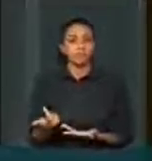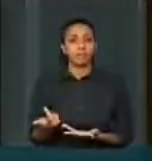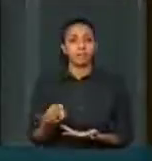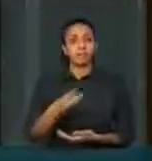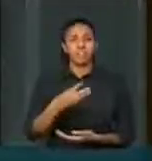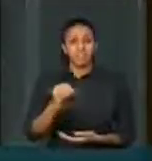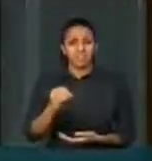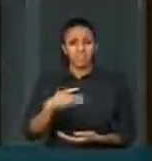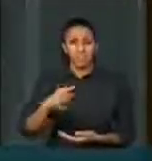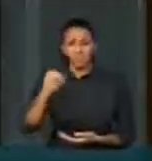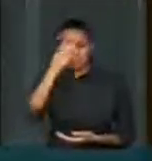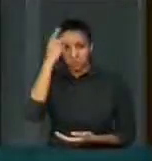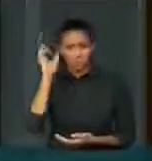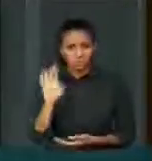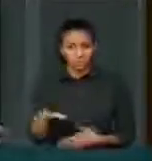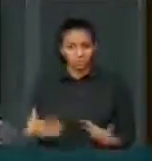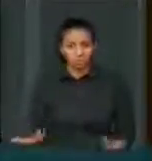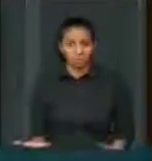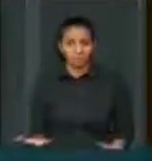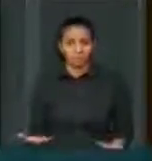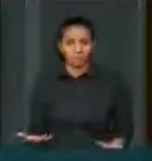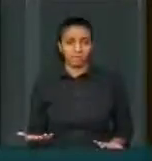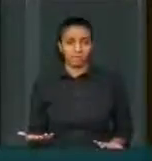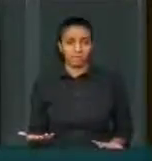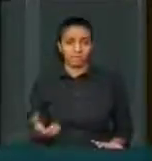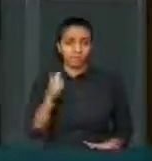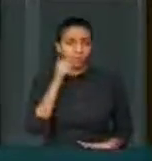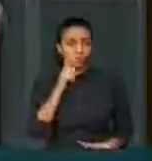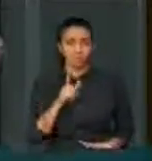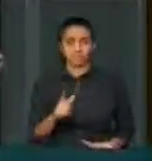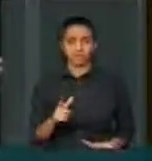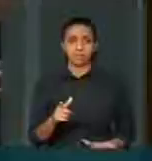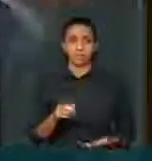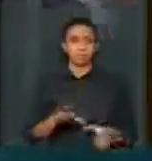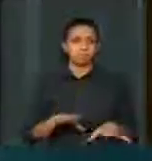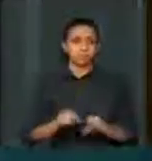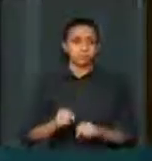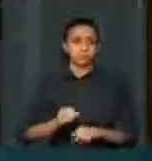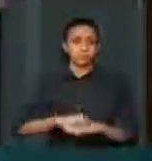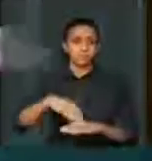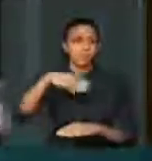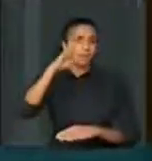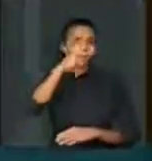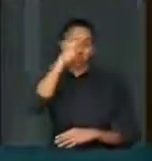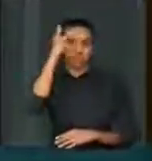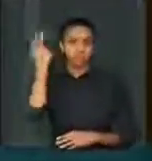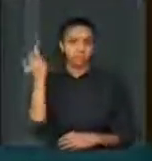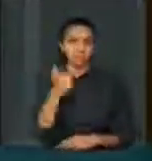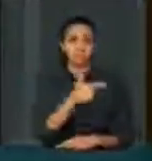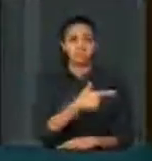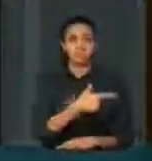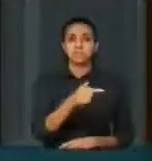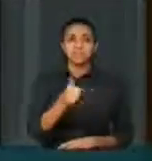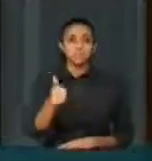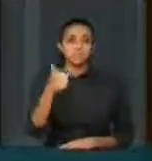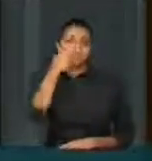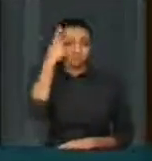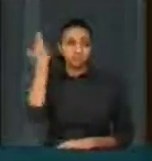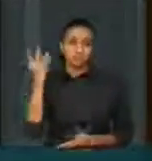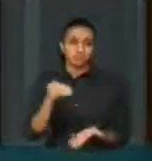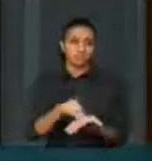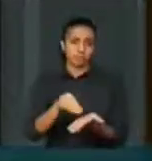40 pessoas, dava tranquilamente para fazer o curso de formação dos outros 721 que estão na lista de espera.